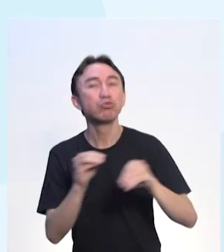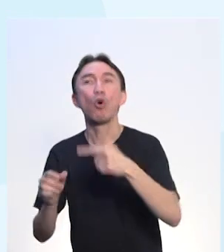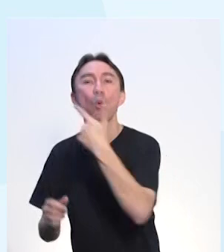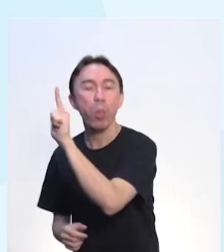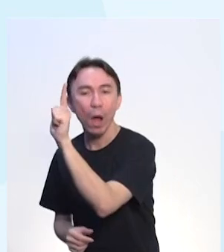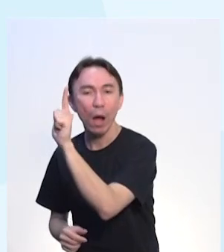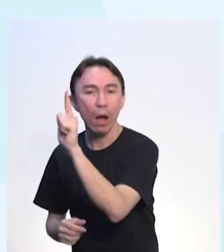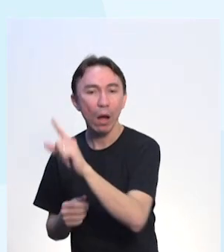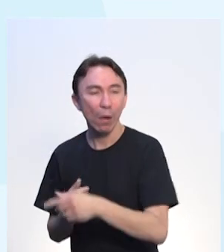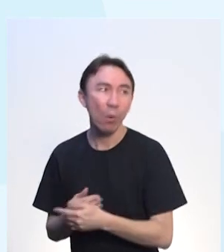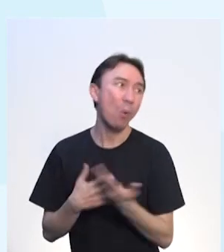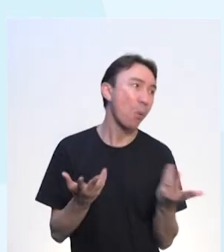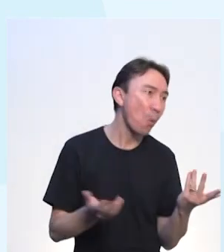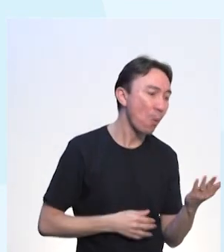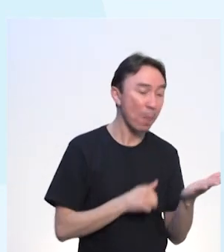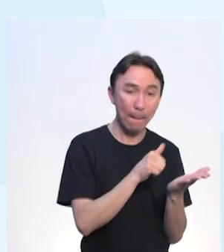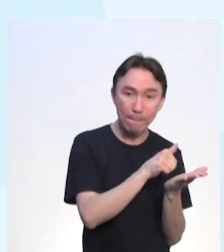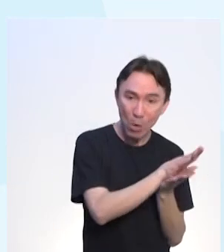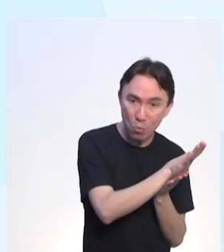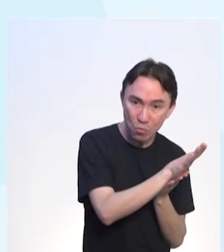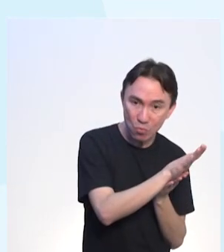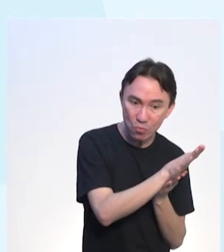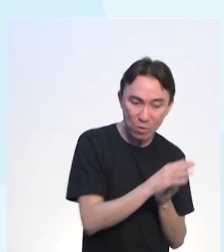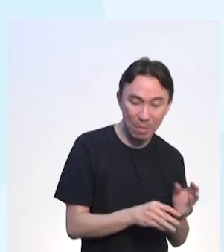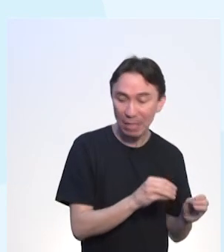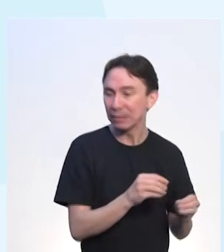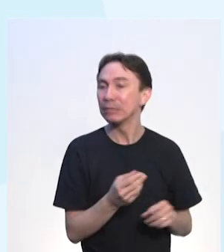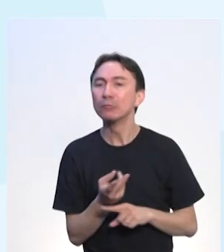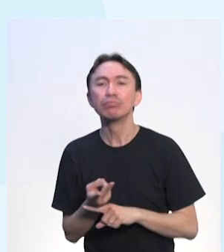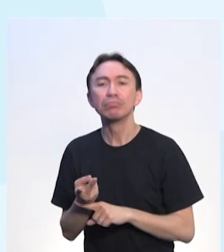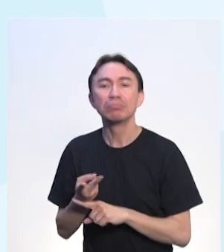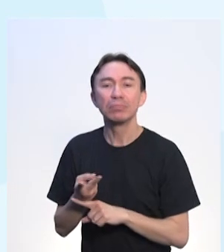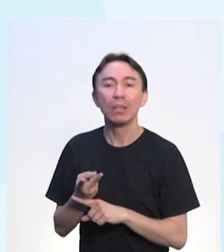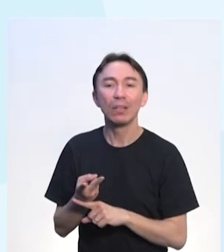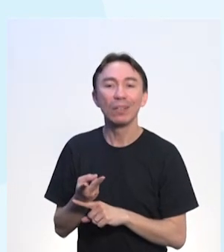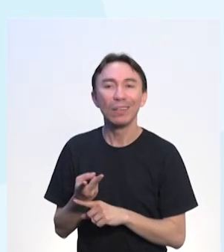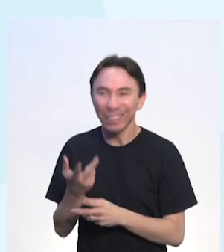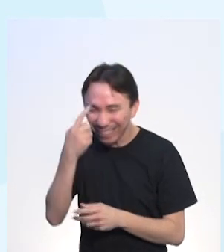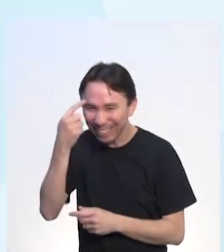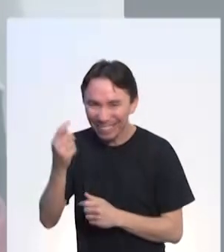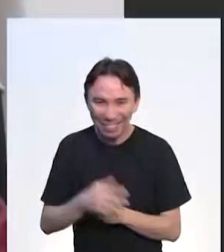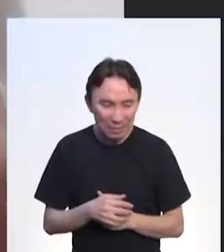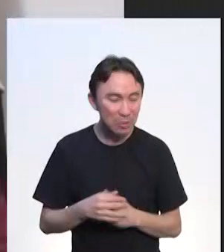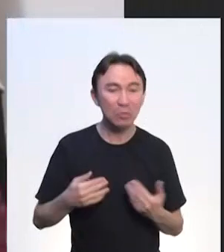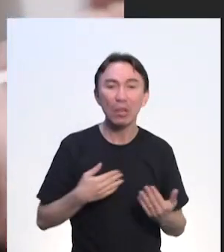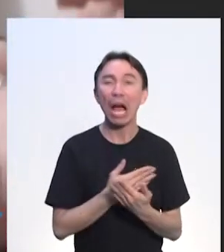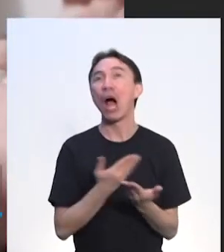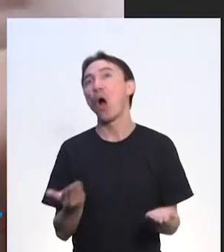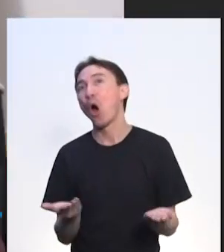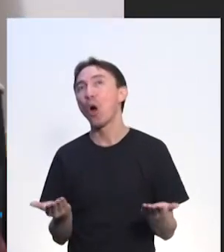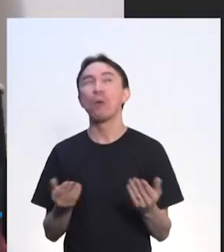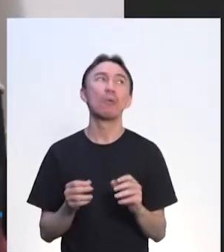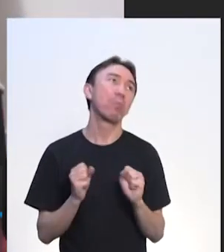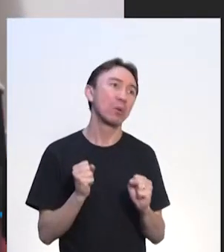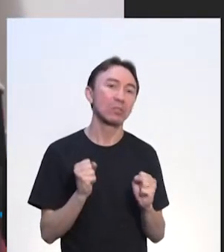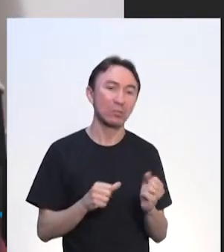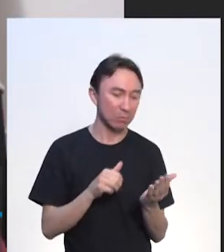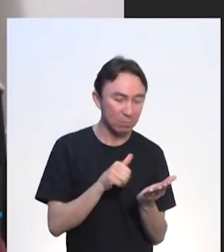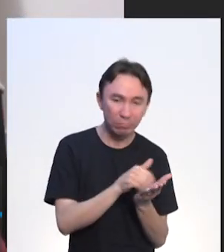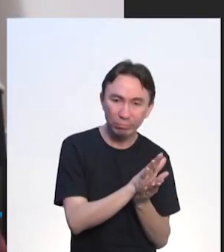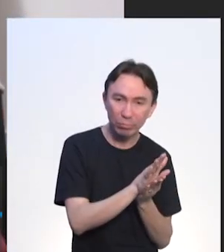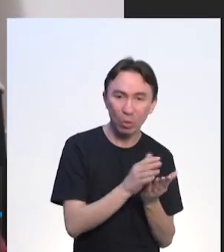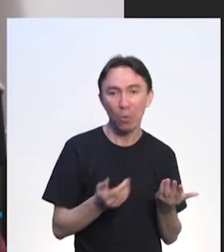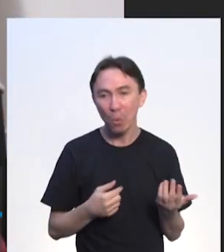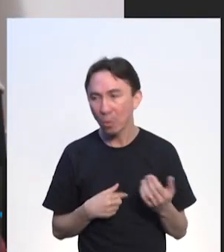aula anterior, de pessoas que estão desempregadas, mas está tudo bem. Por que está tudo bem? Porque, por exemplo, eu me